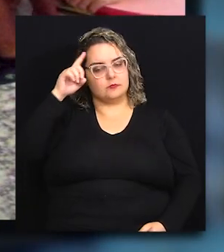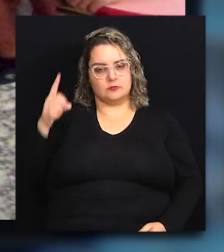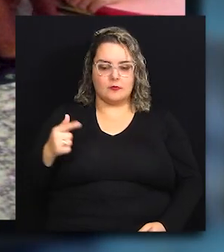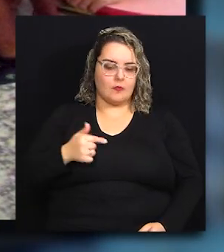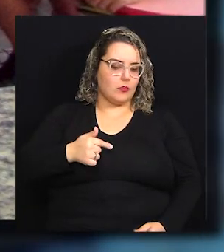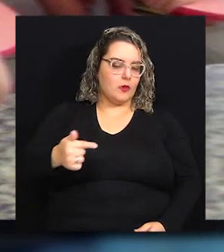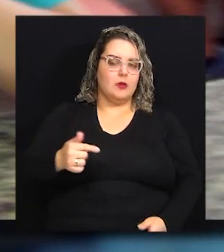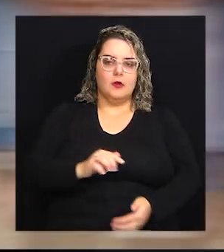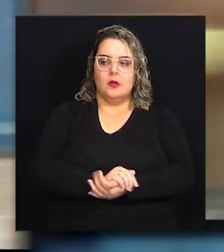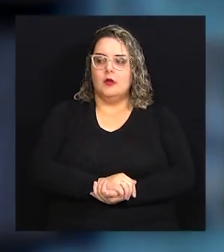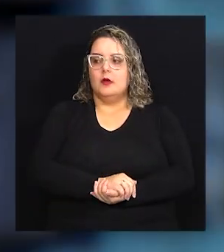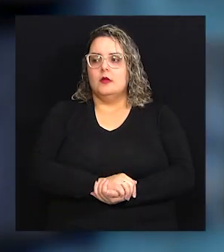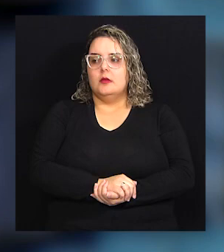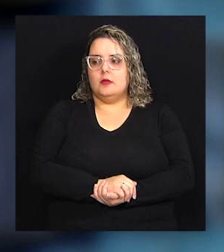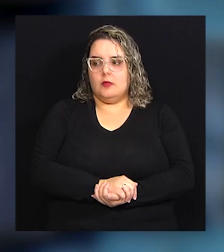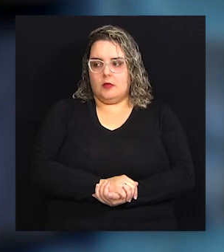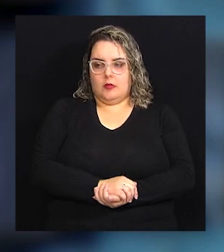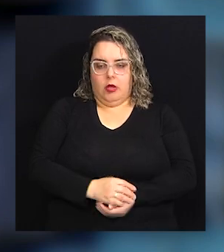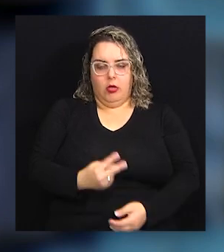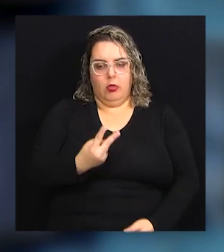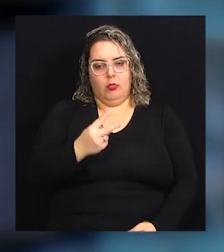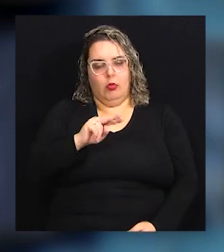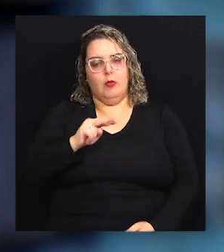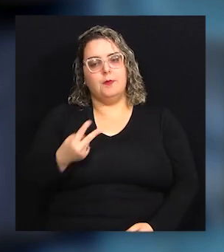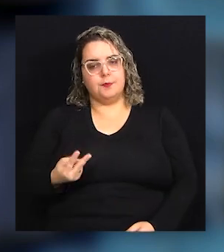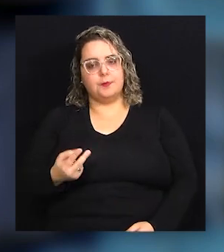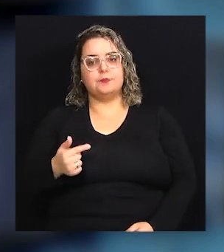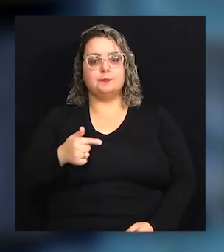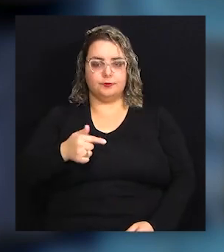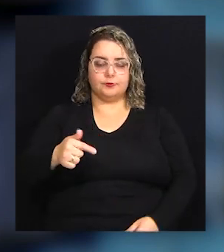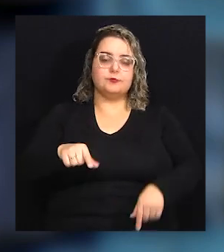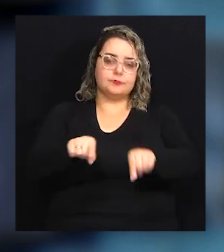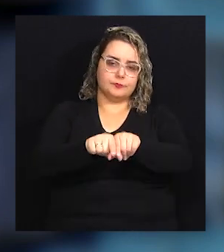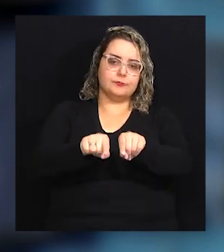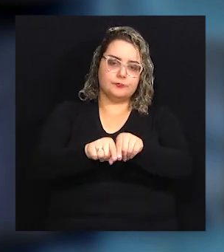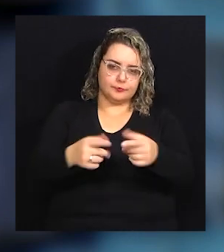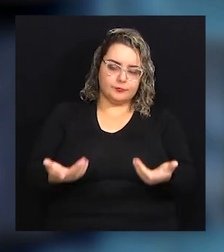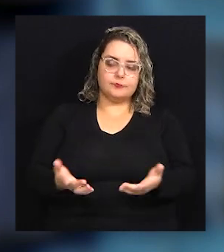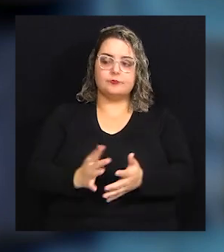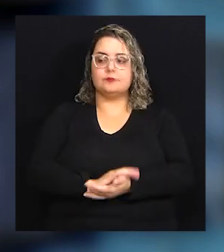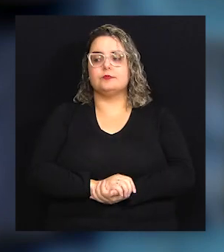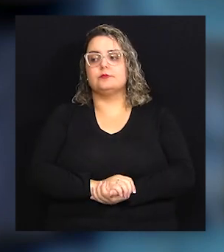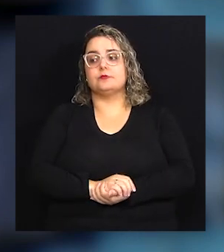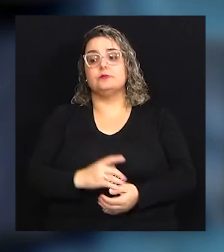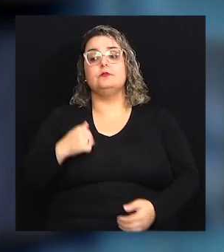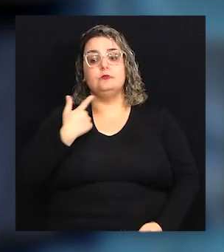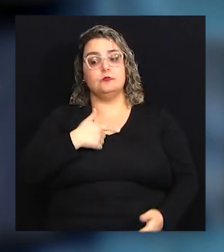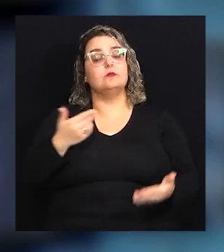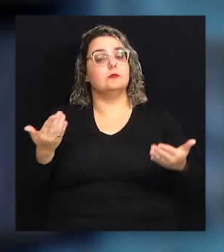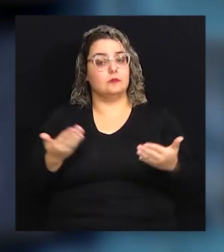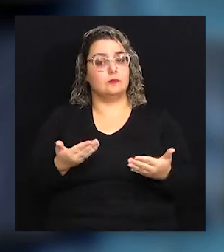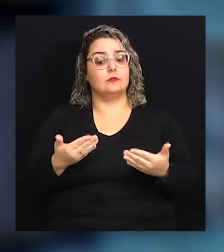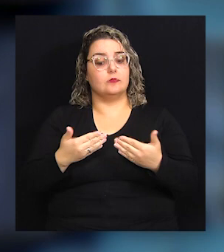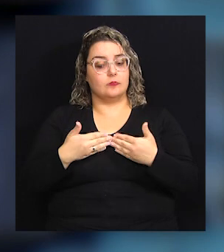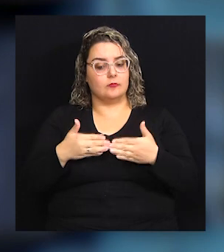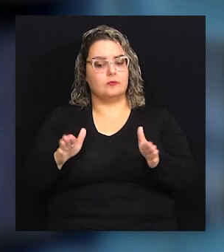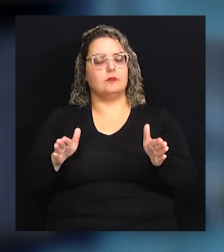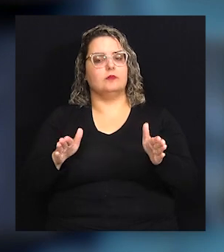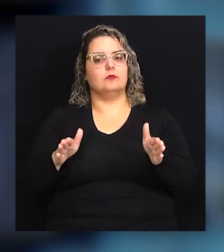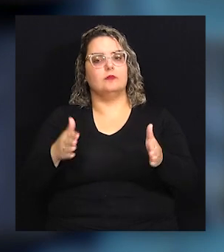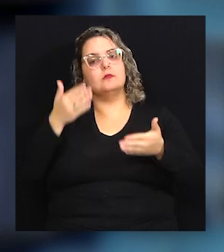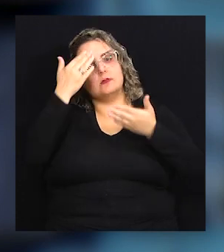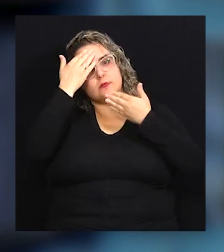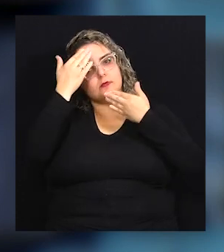dia durante a semana, 2 vezes na semana também. Então nós estamos hoje